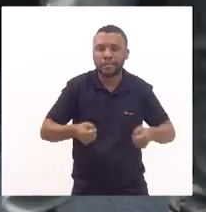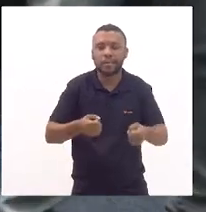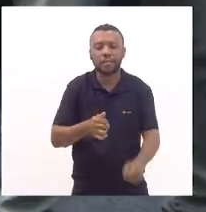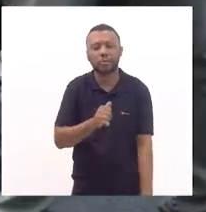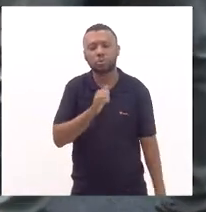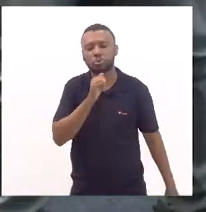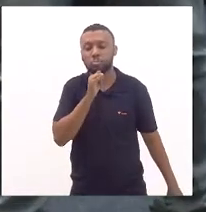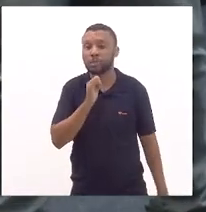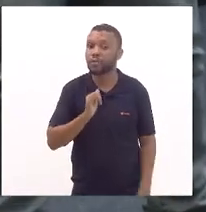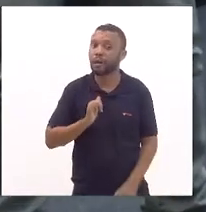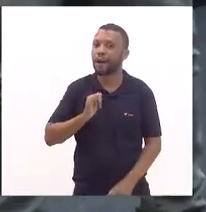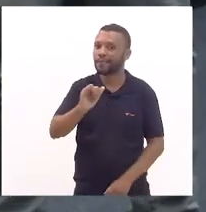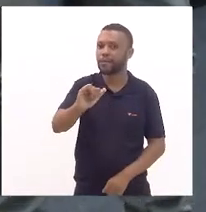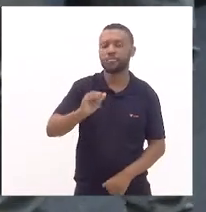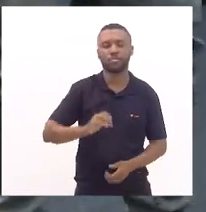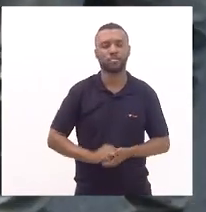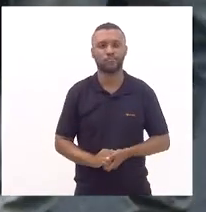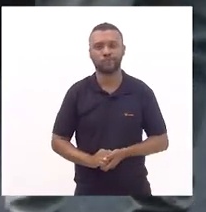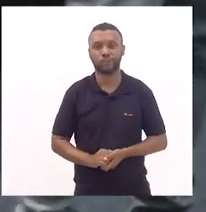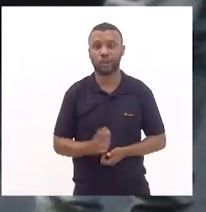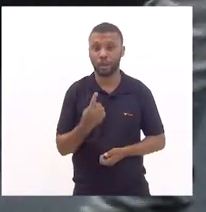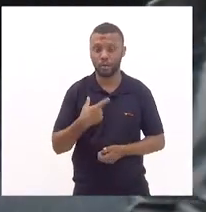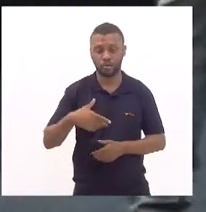Infelizmente, digo ao senhor,